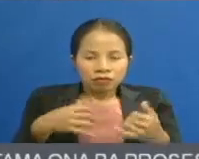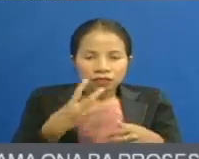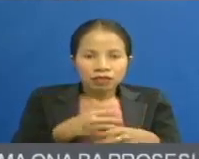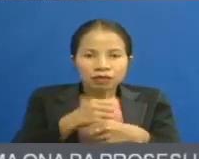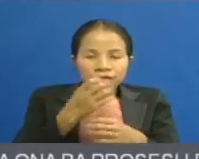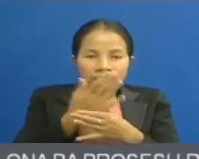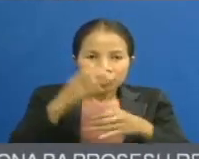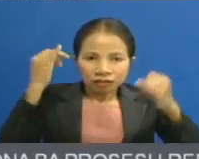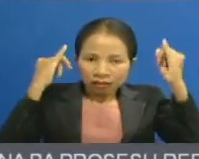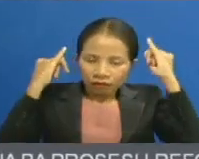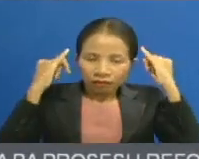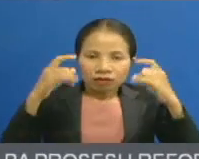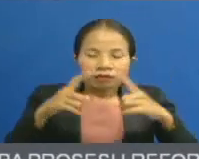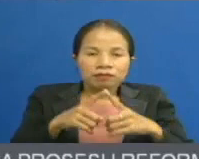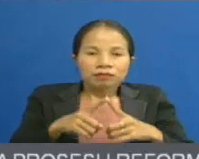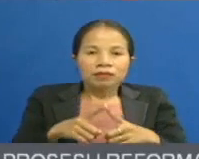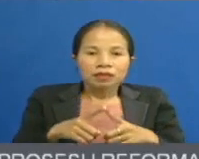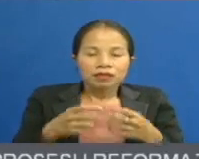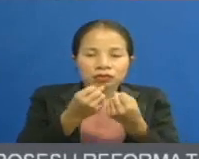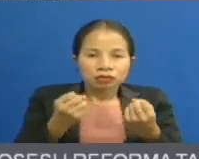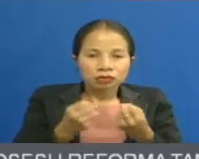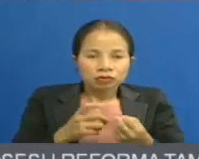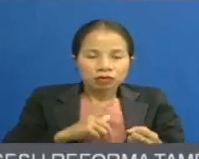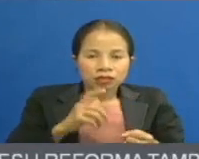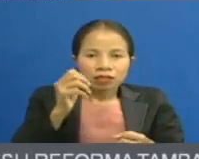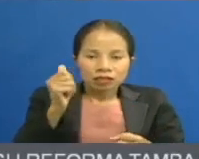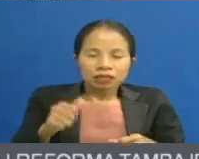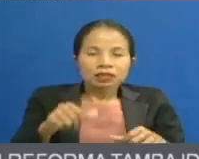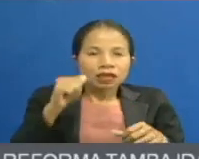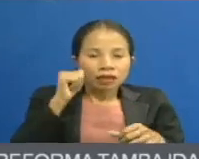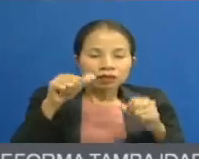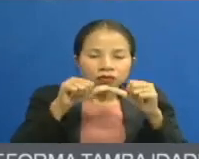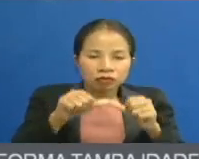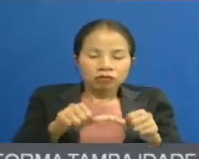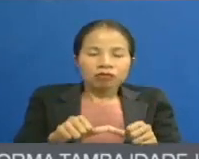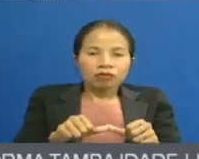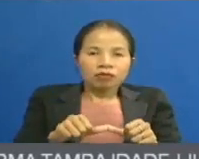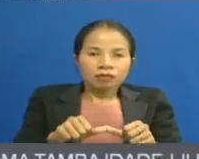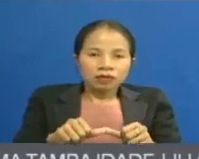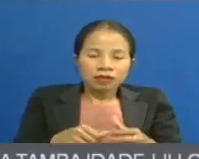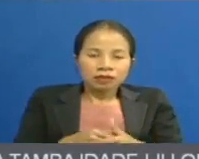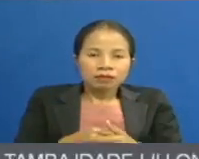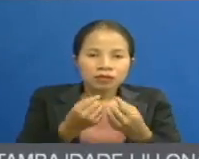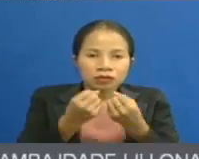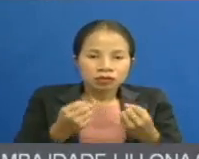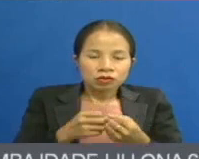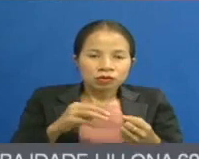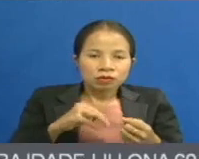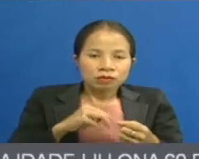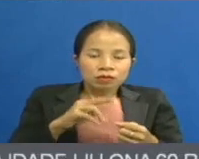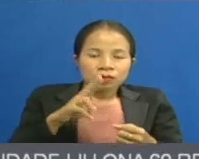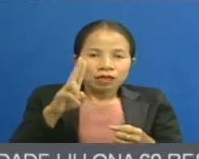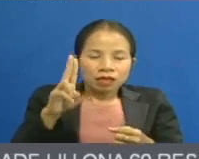halo sensibilização campanha pública suku casa, depois aban ita si continua fali sensibilização campanha pública suku Maulau,